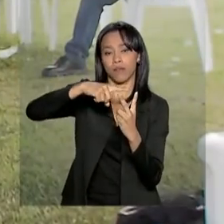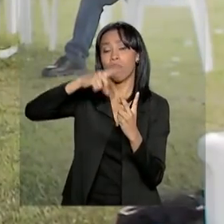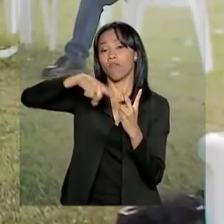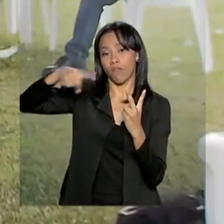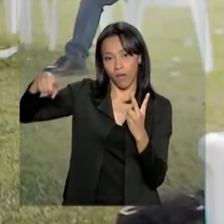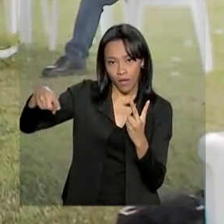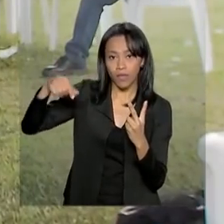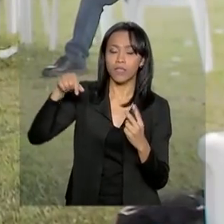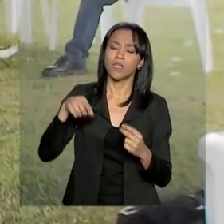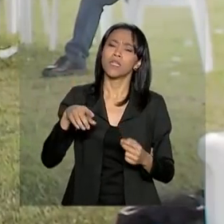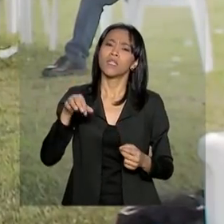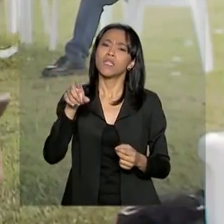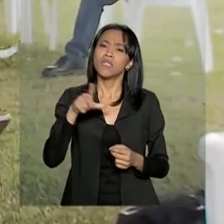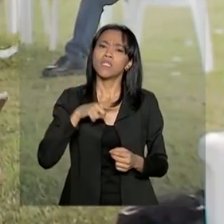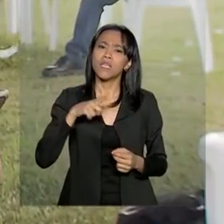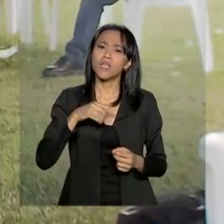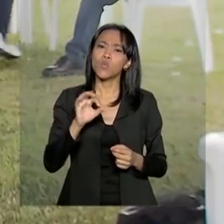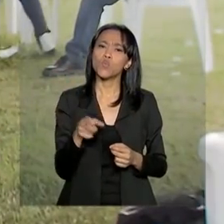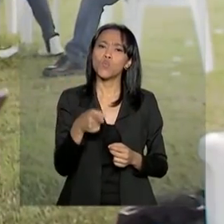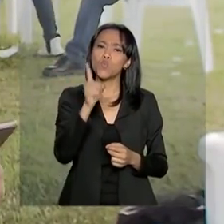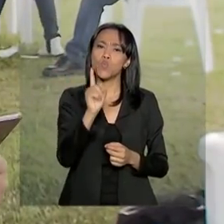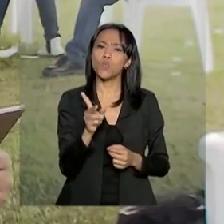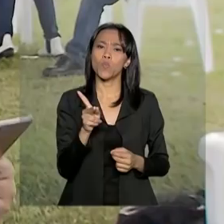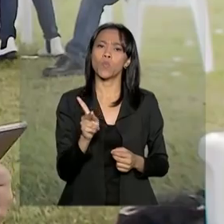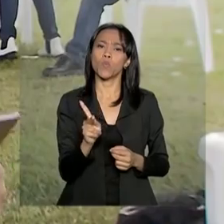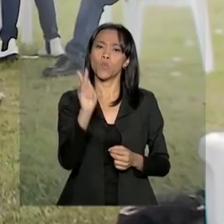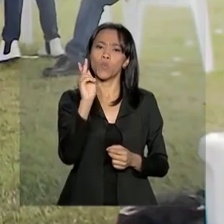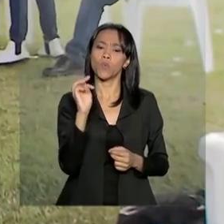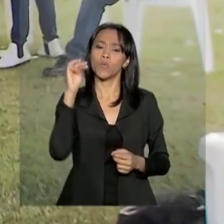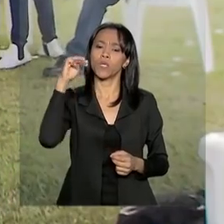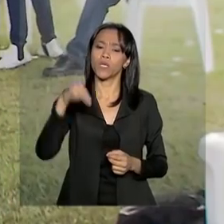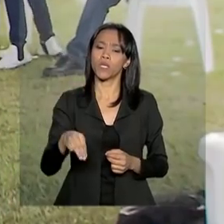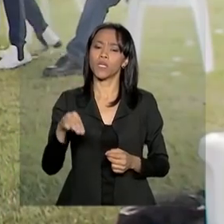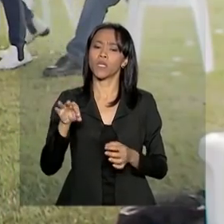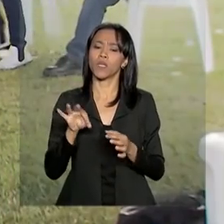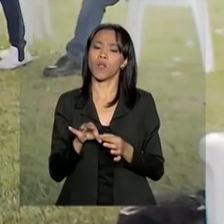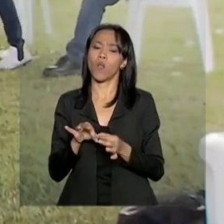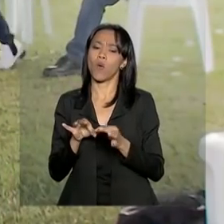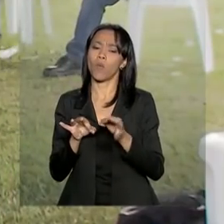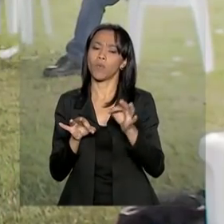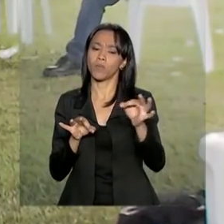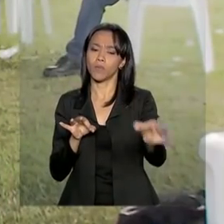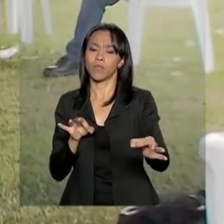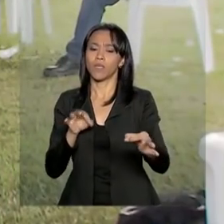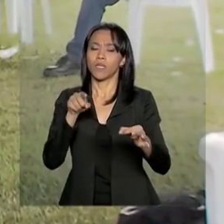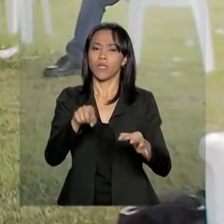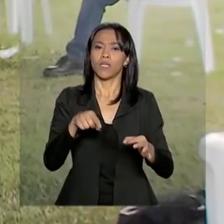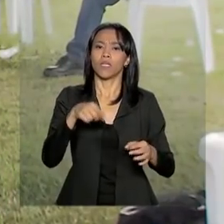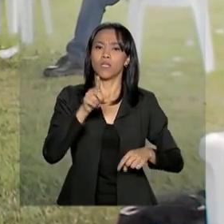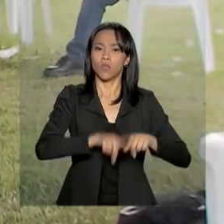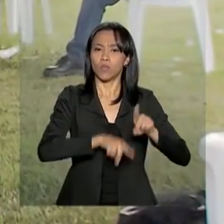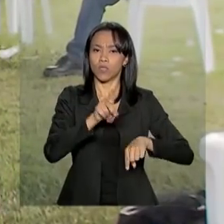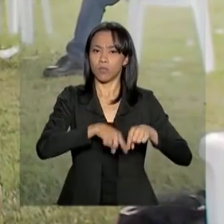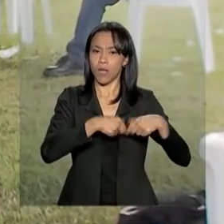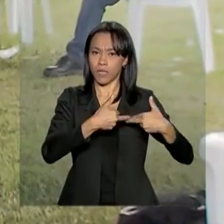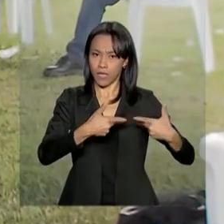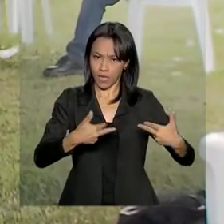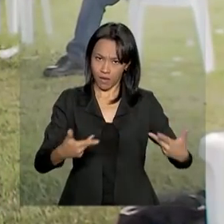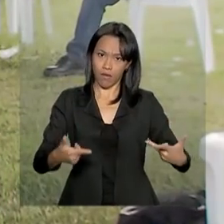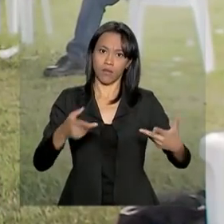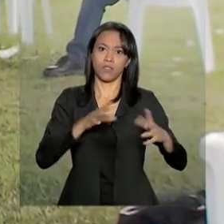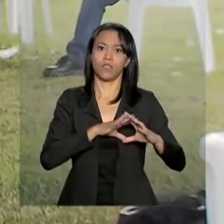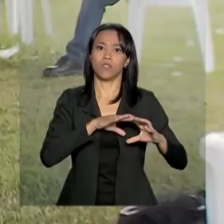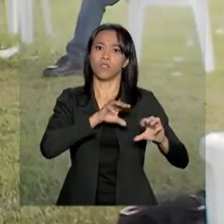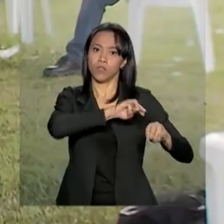800 metros e 1 quilômetro do local onde ele originalmente ficava. E os equipamentos dos israelenses, segundo o tenente Pedro